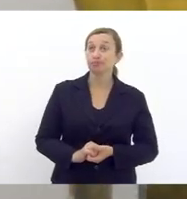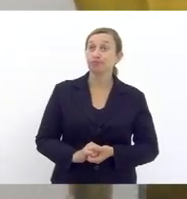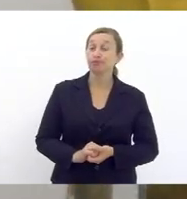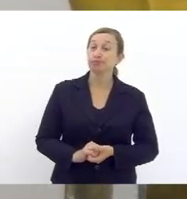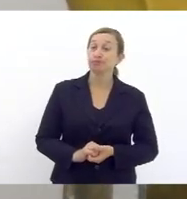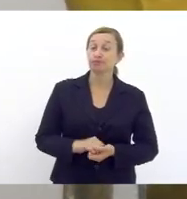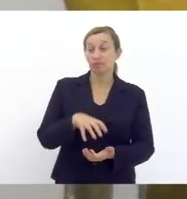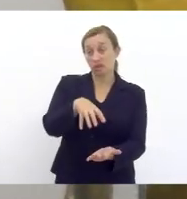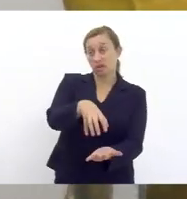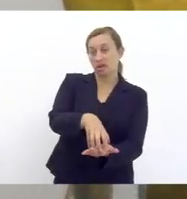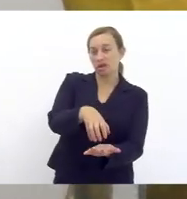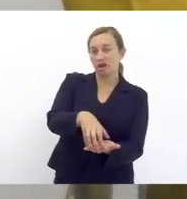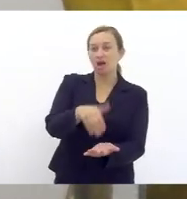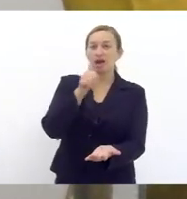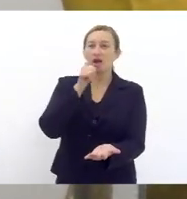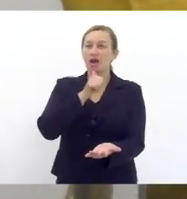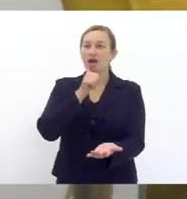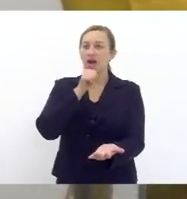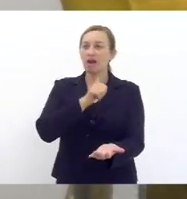feministas anti-proibidionistas